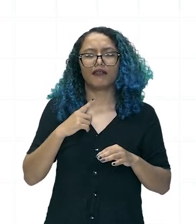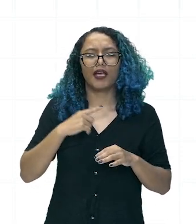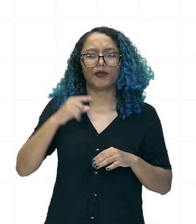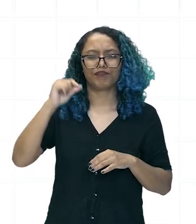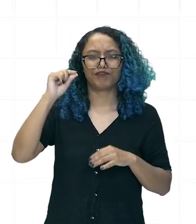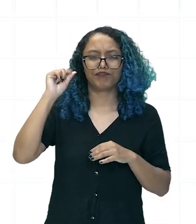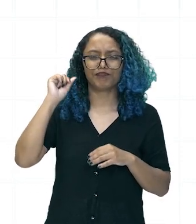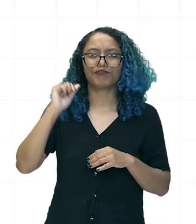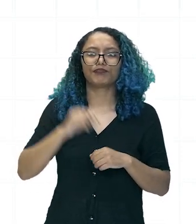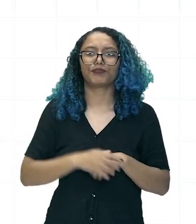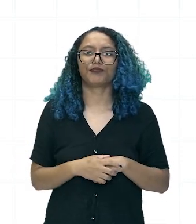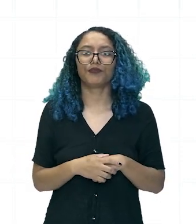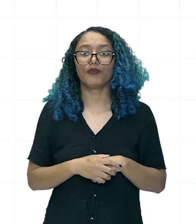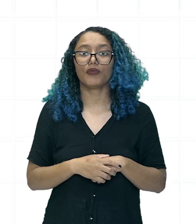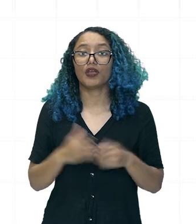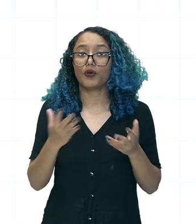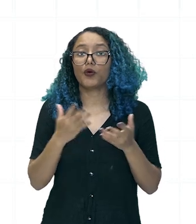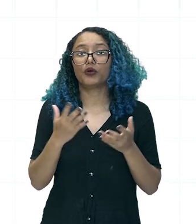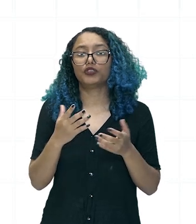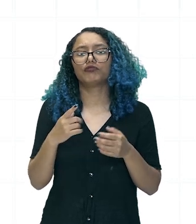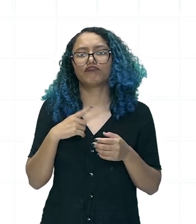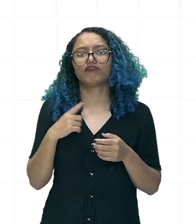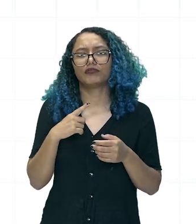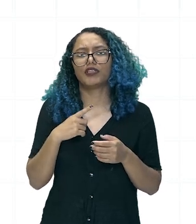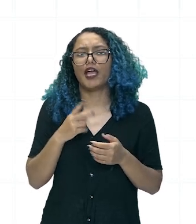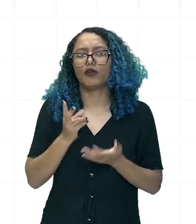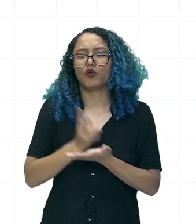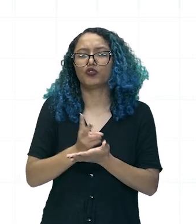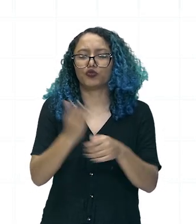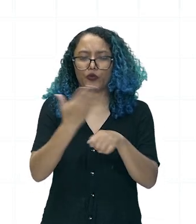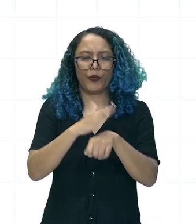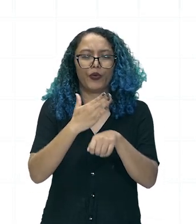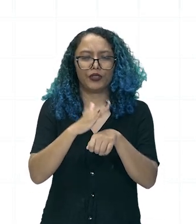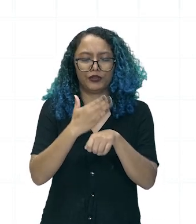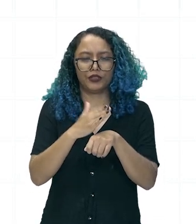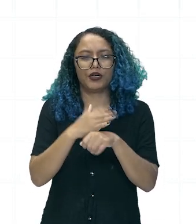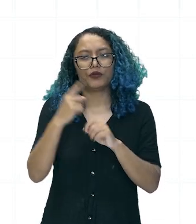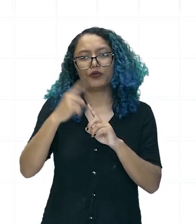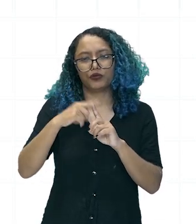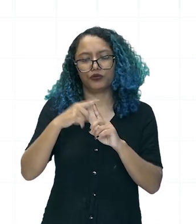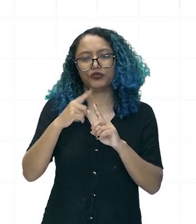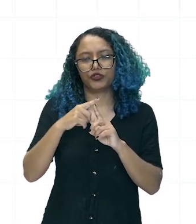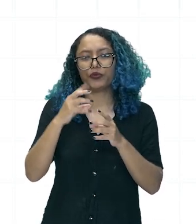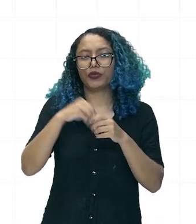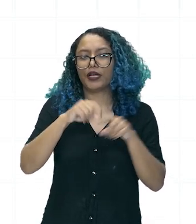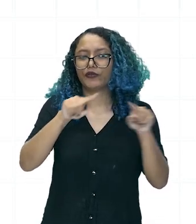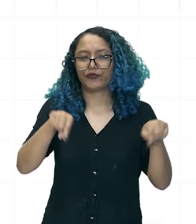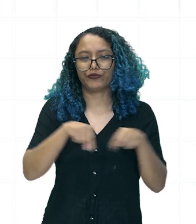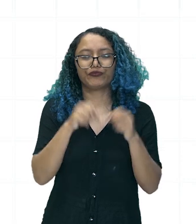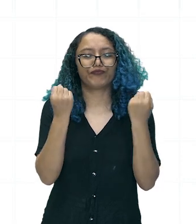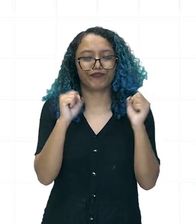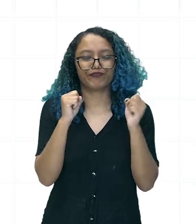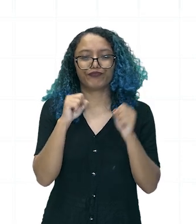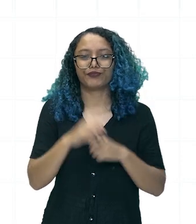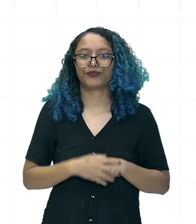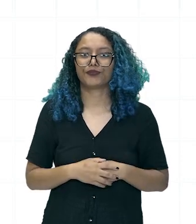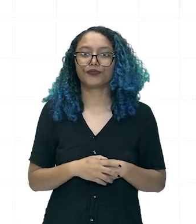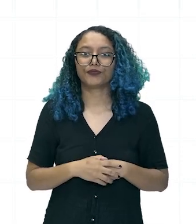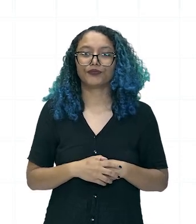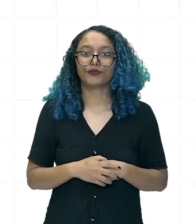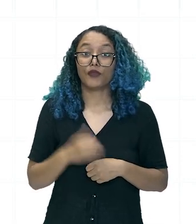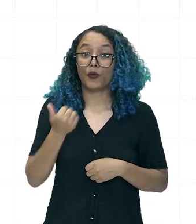a aeróbia também era chamada dessa forma, e ela se popularizou nas academias nacionais, tá